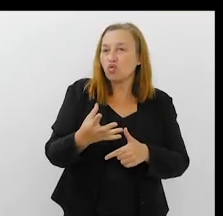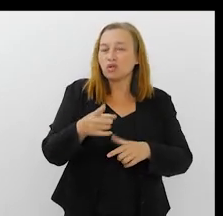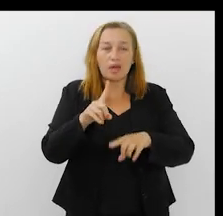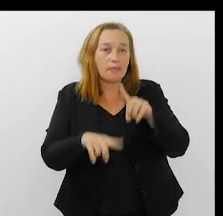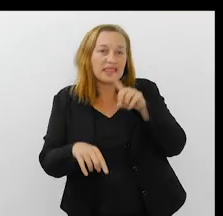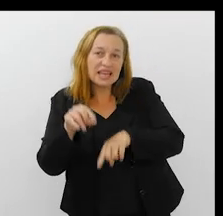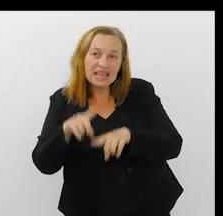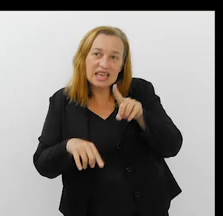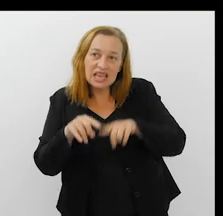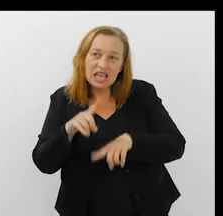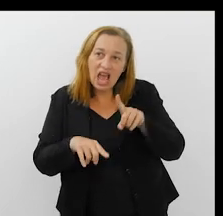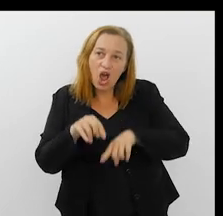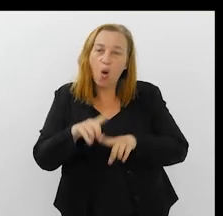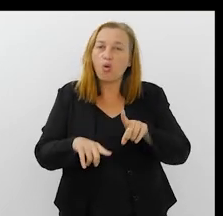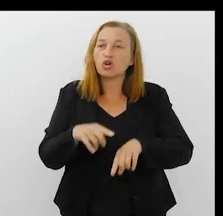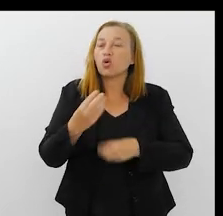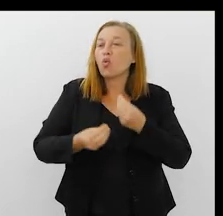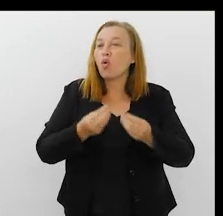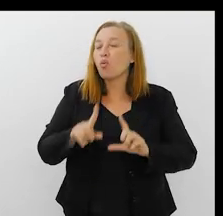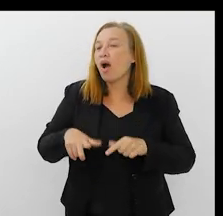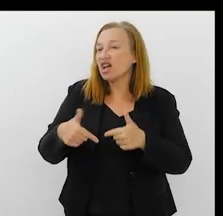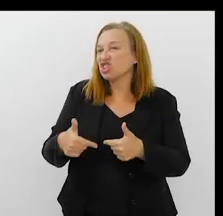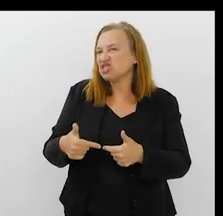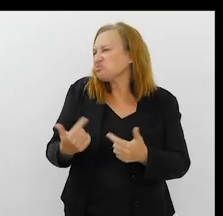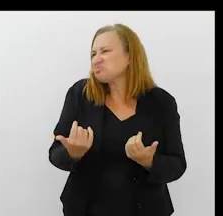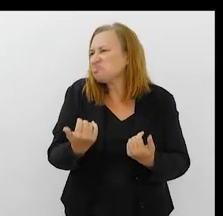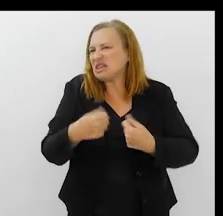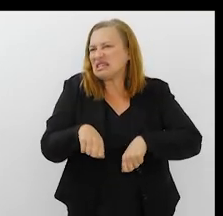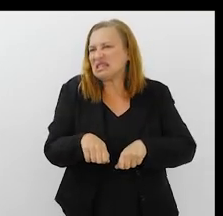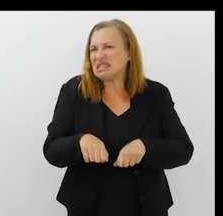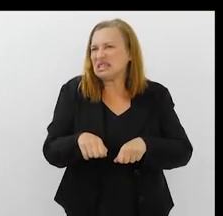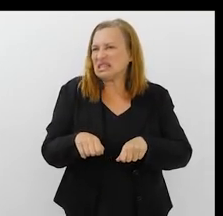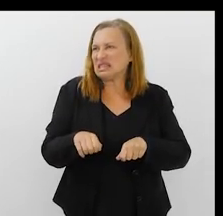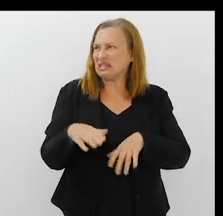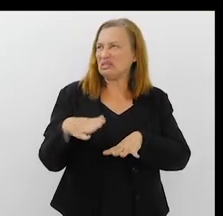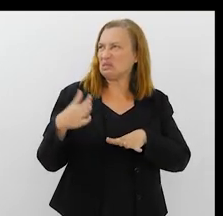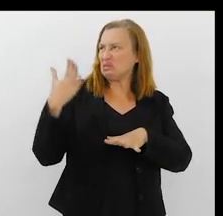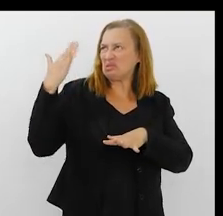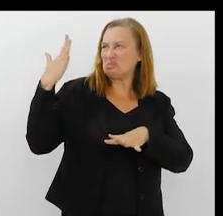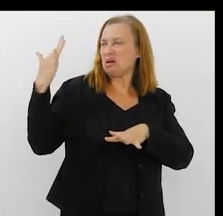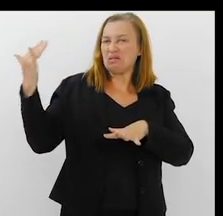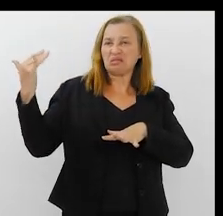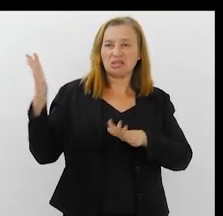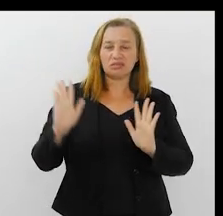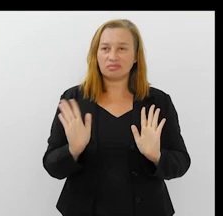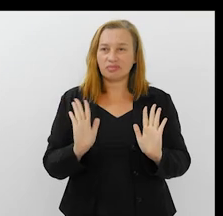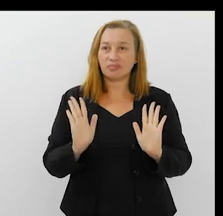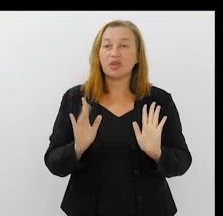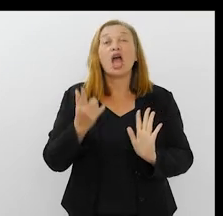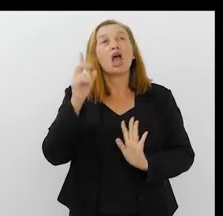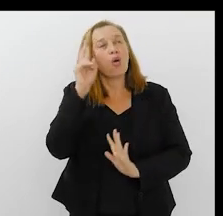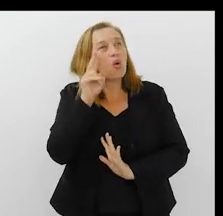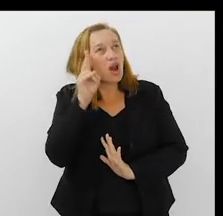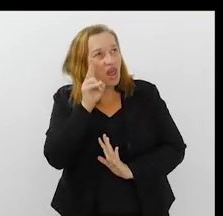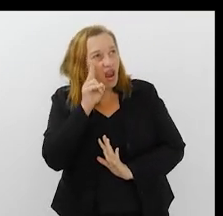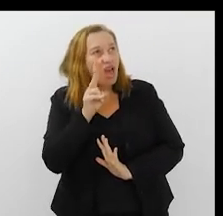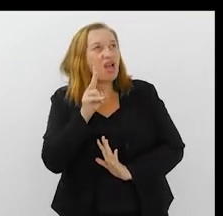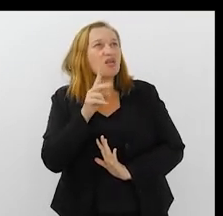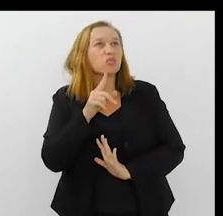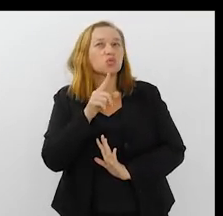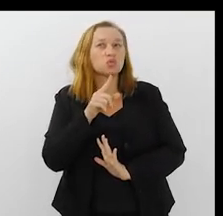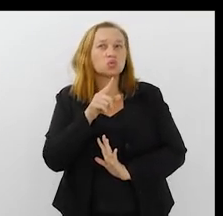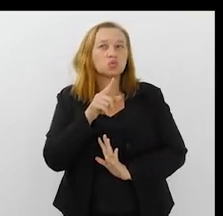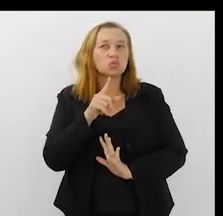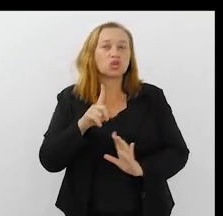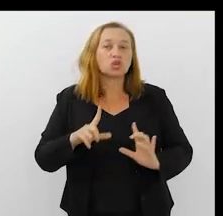no material, está na maneira que eu faço, sem a grande... A leitura, grandes, né, também do... A única coisa que eu me lembro assim, de um